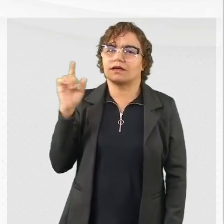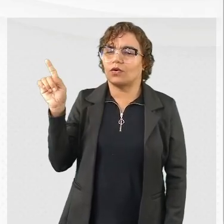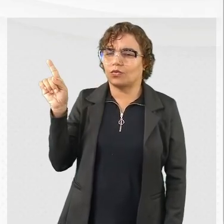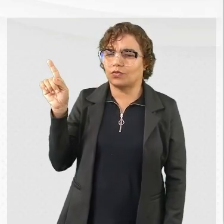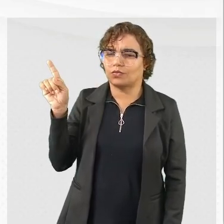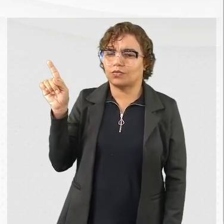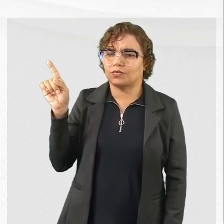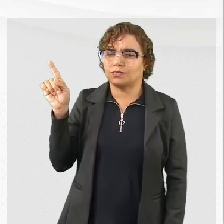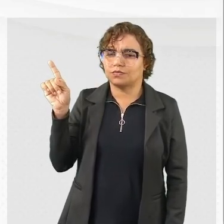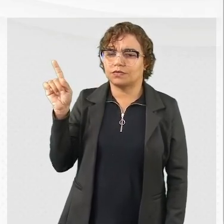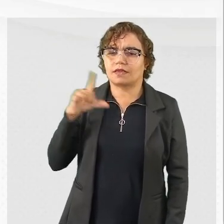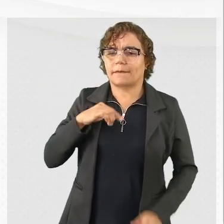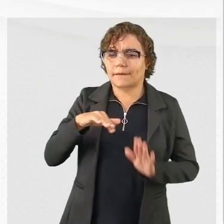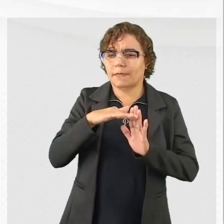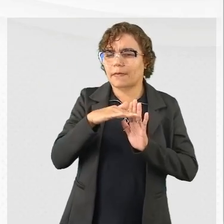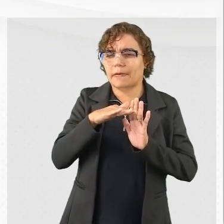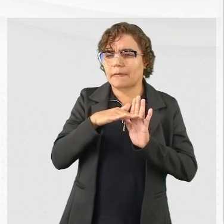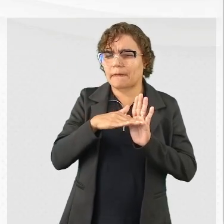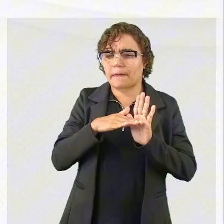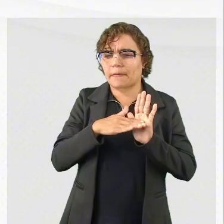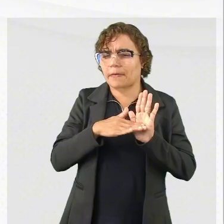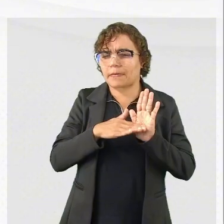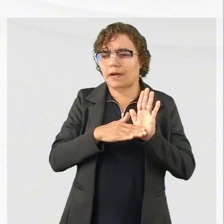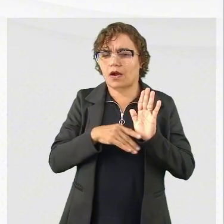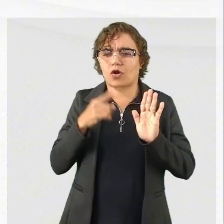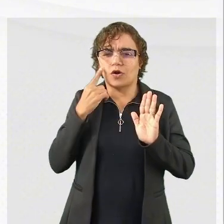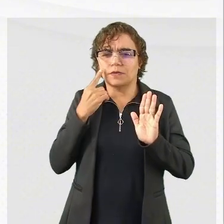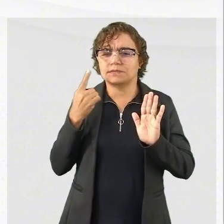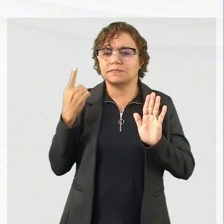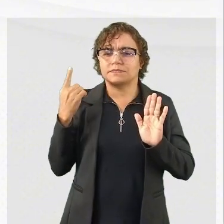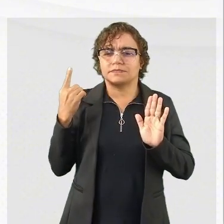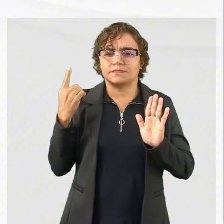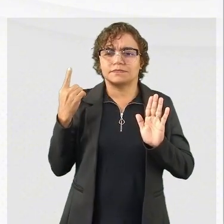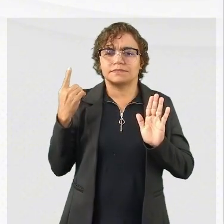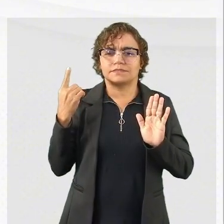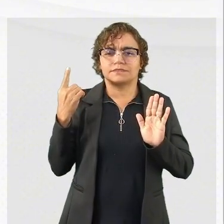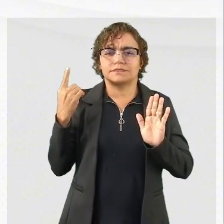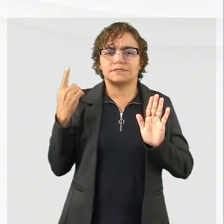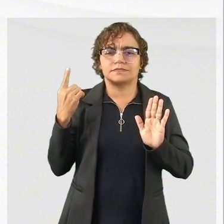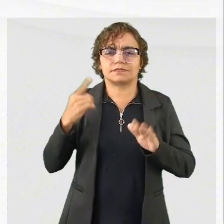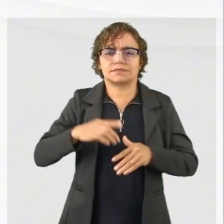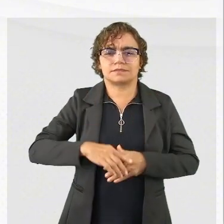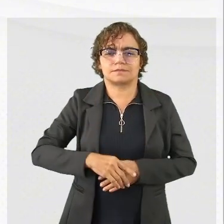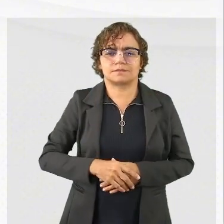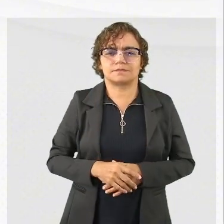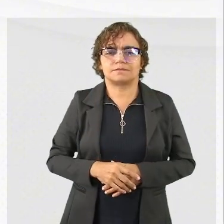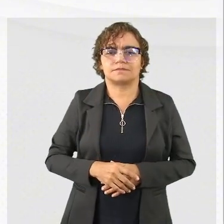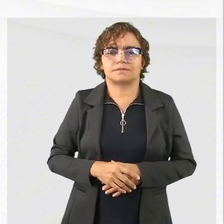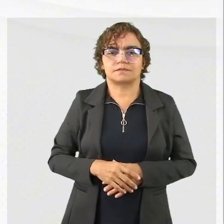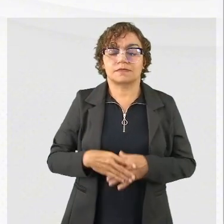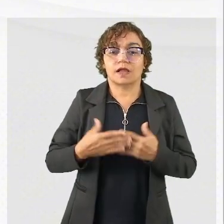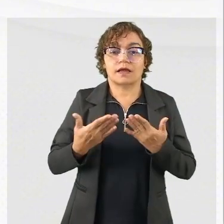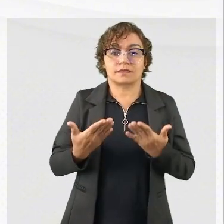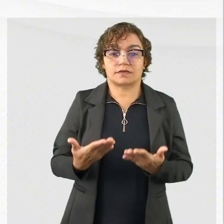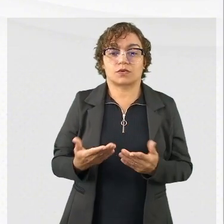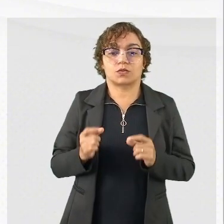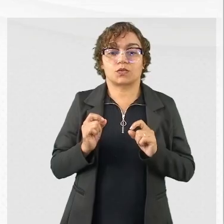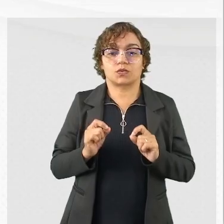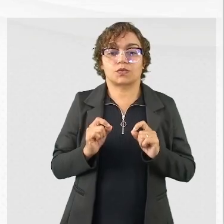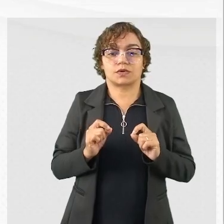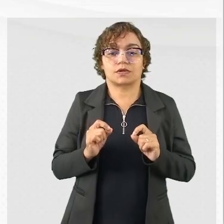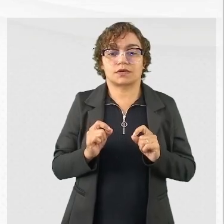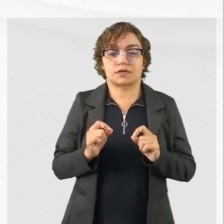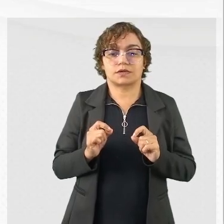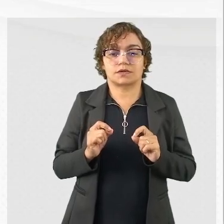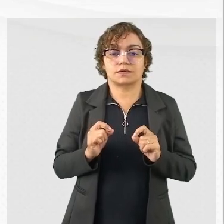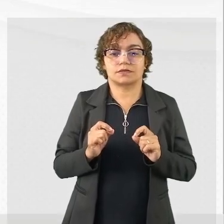Ilhéus, né? Você tinha São Tomé, São Vicente mais embaixo, Santa Amaro, né? Santana. Então, observem